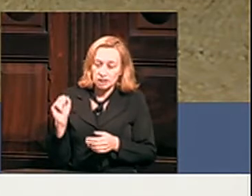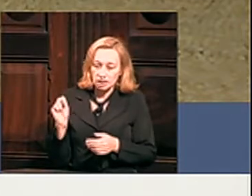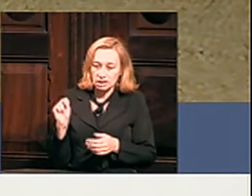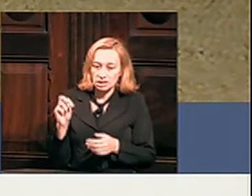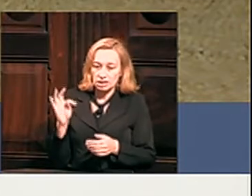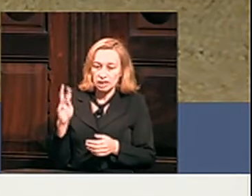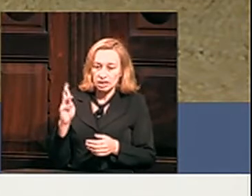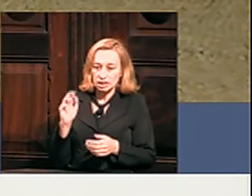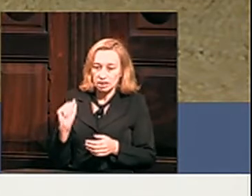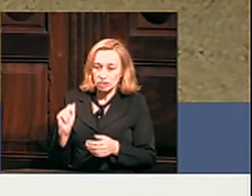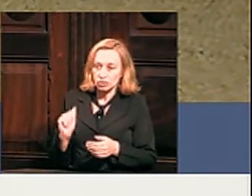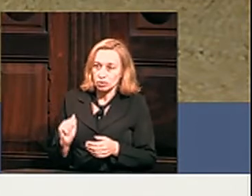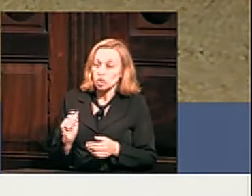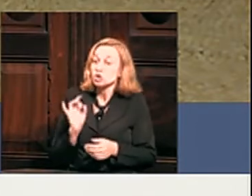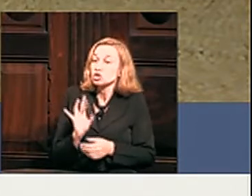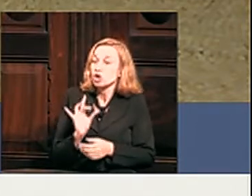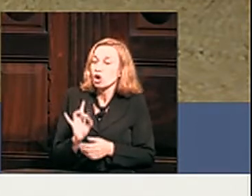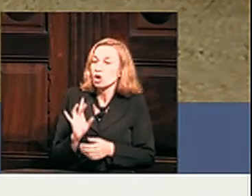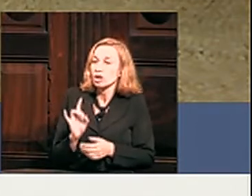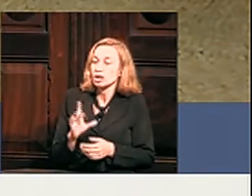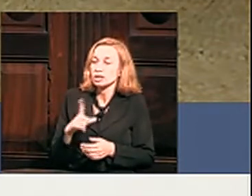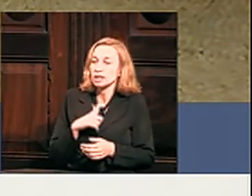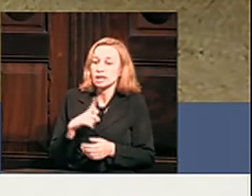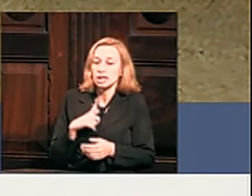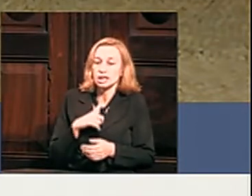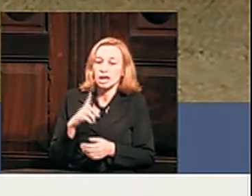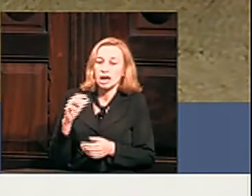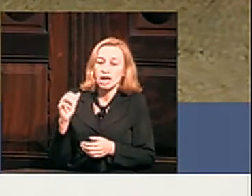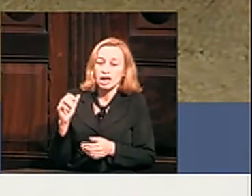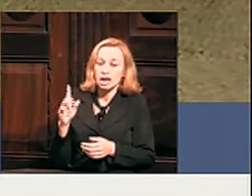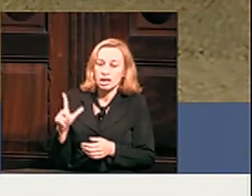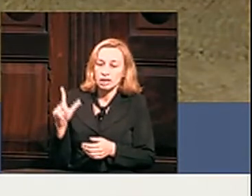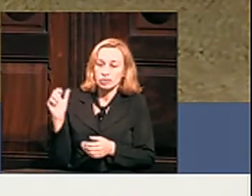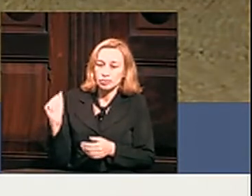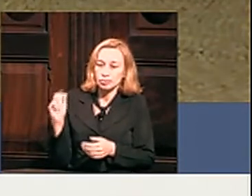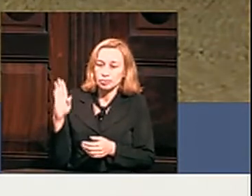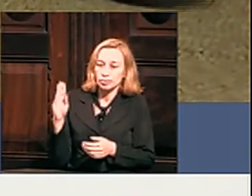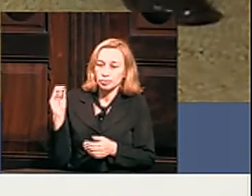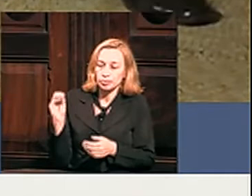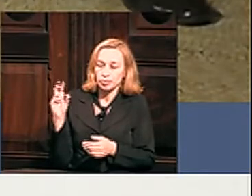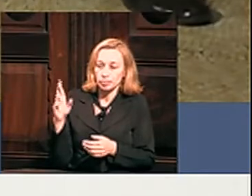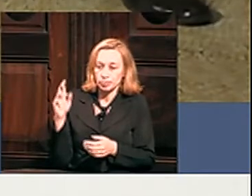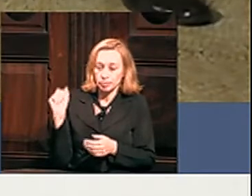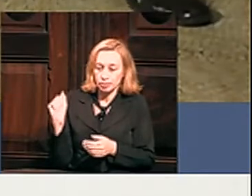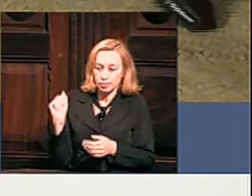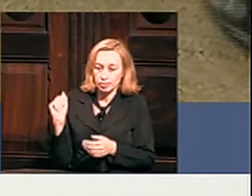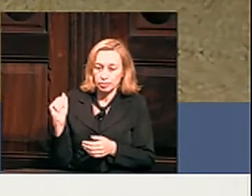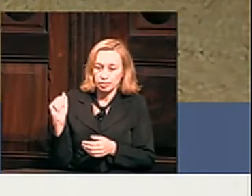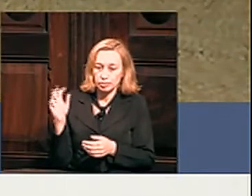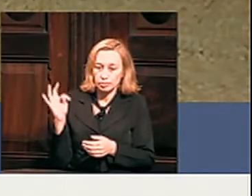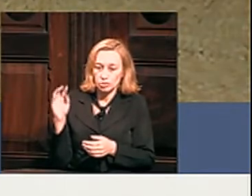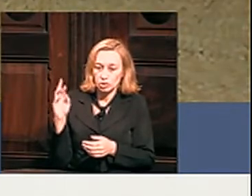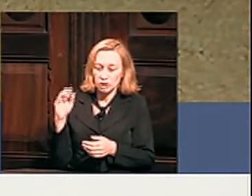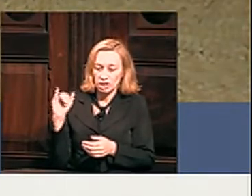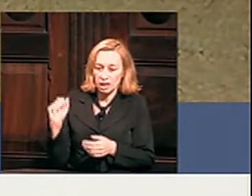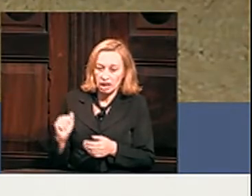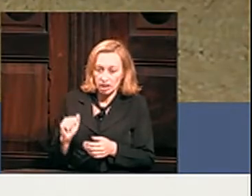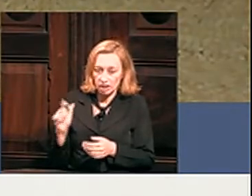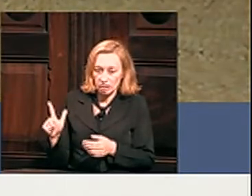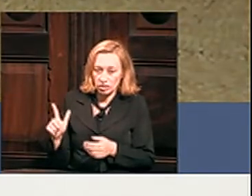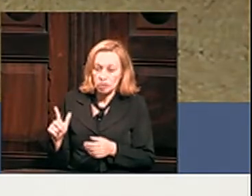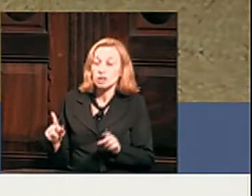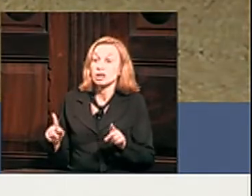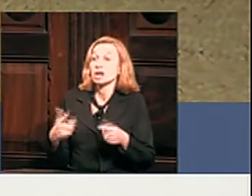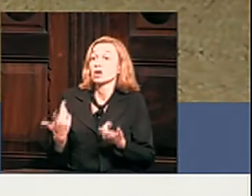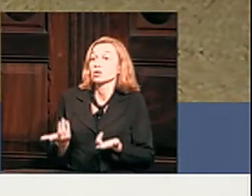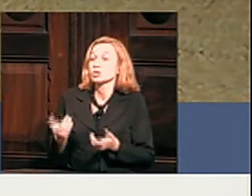instituição universitária que funciona sem apoio administrativo, O que quer dizer que os professores são também